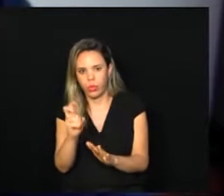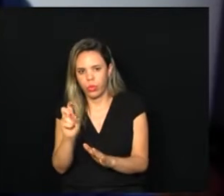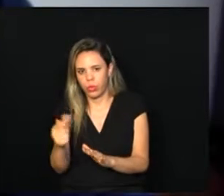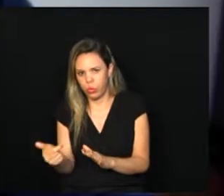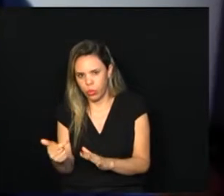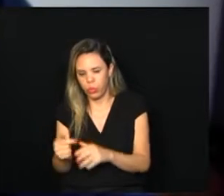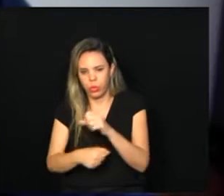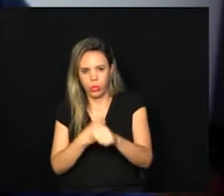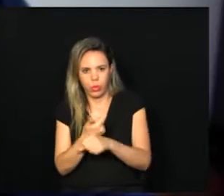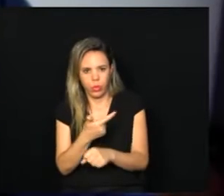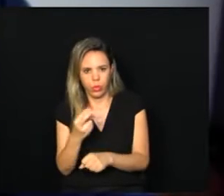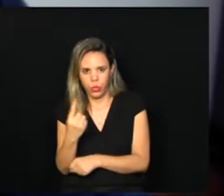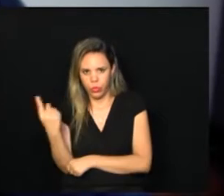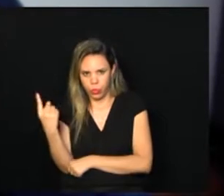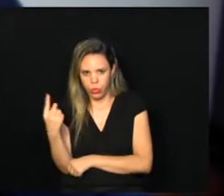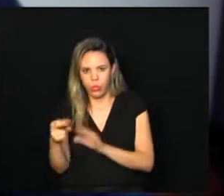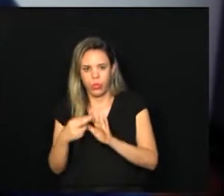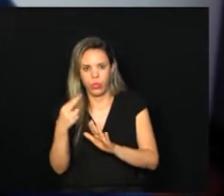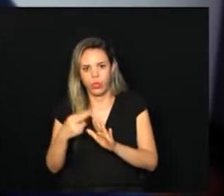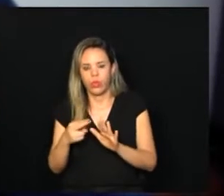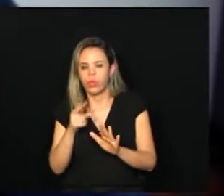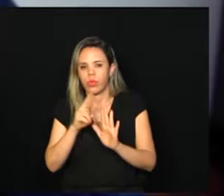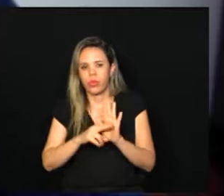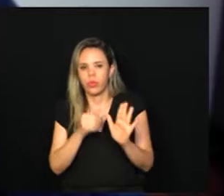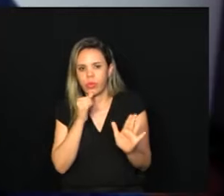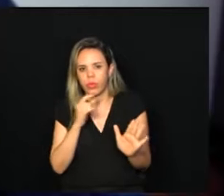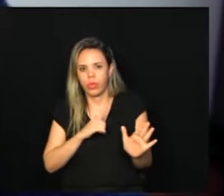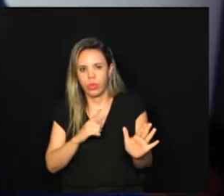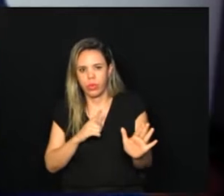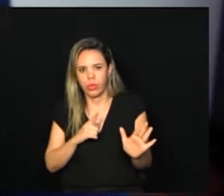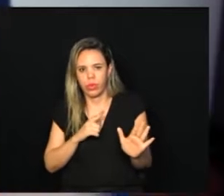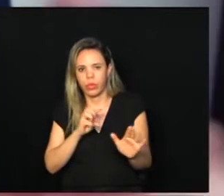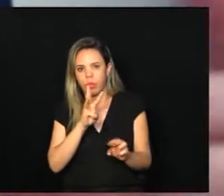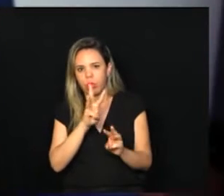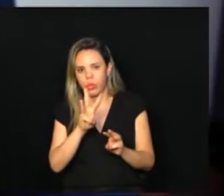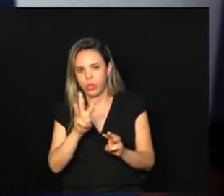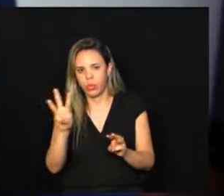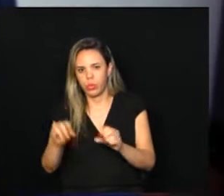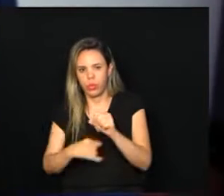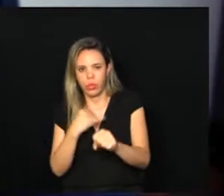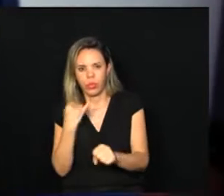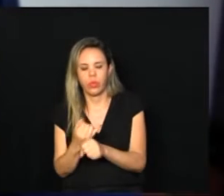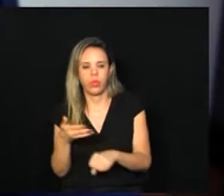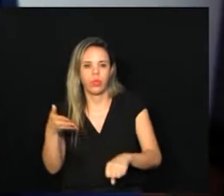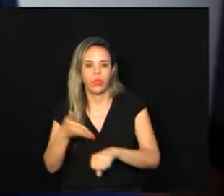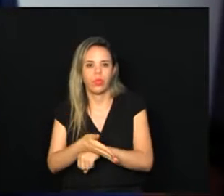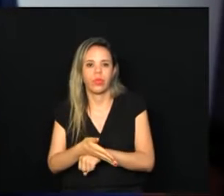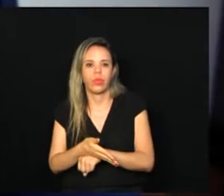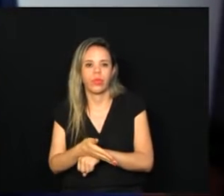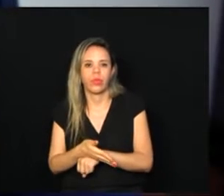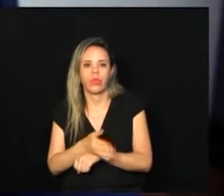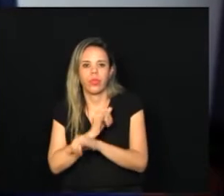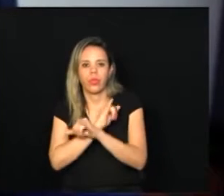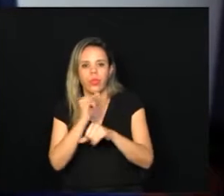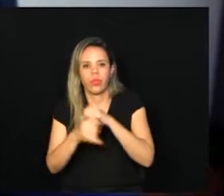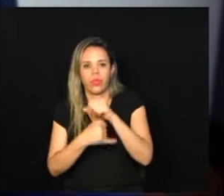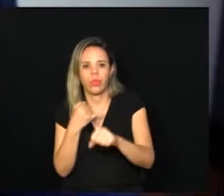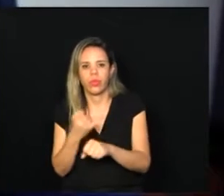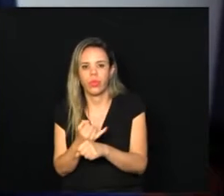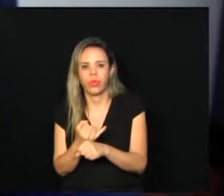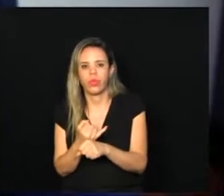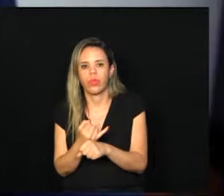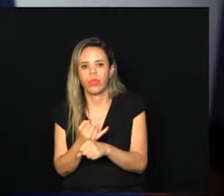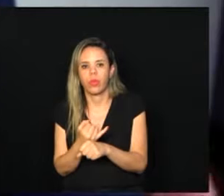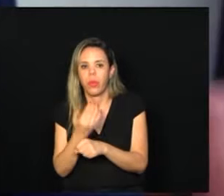de 2021. Essa resolução traz os procedimentos. Ali você tem um website, né, que você vai entrar e vai de forma online requerer